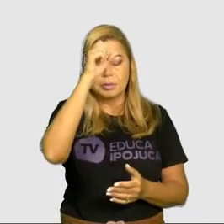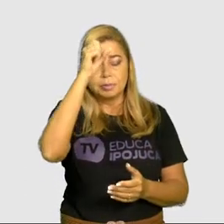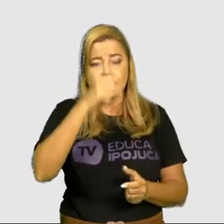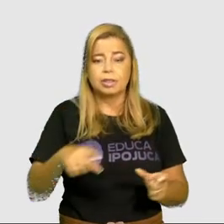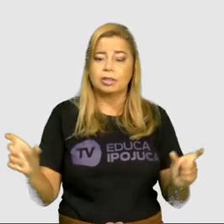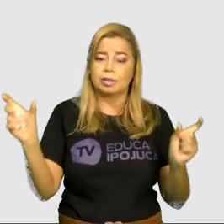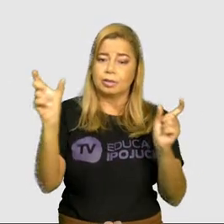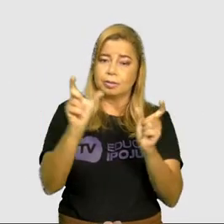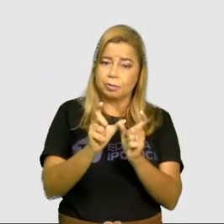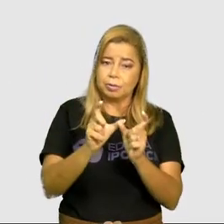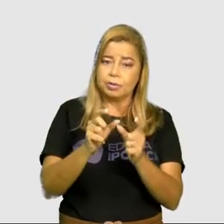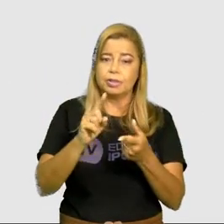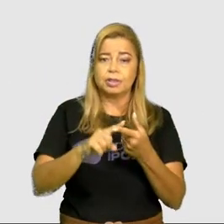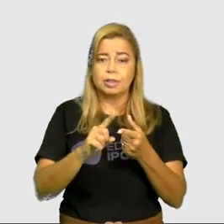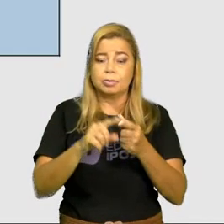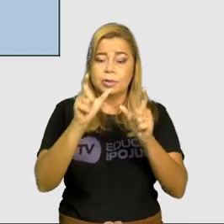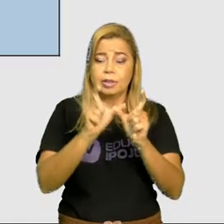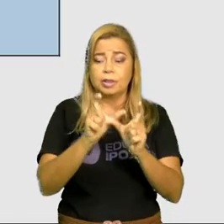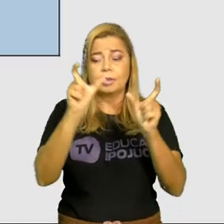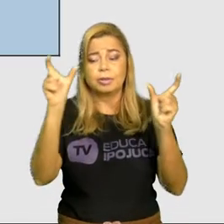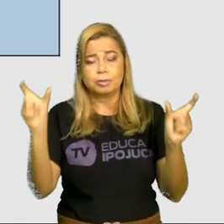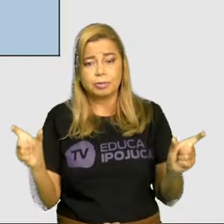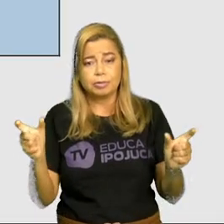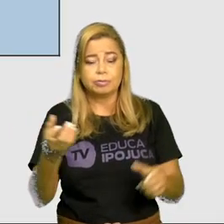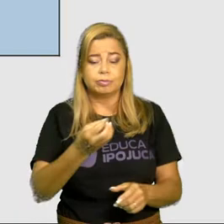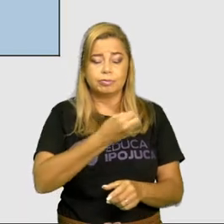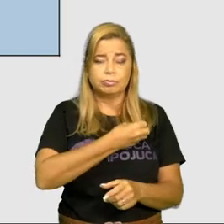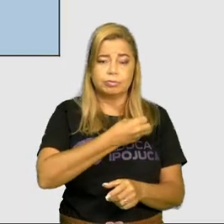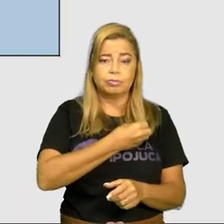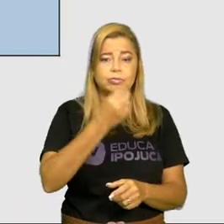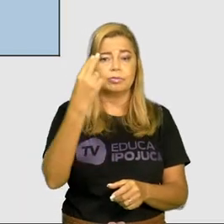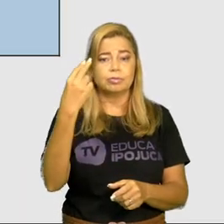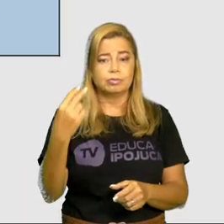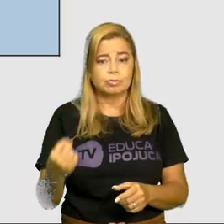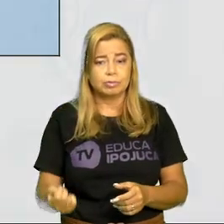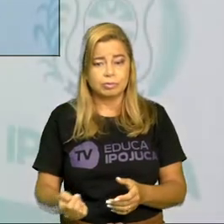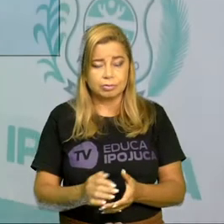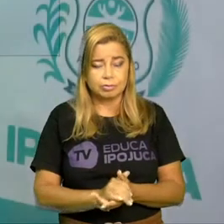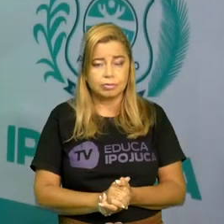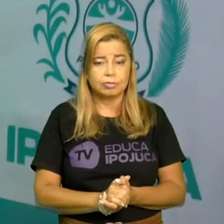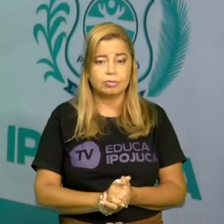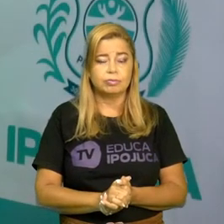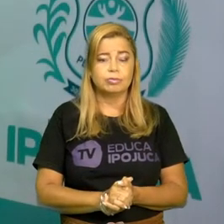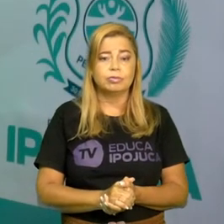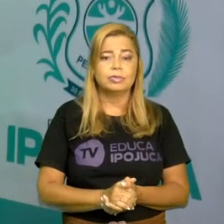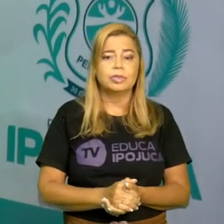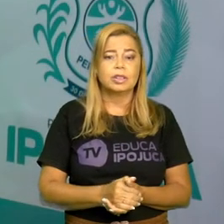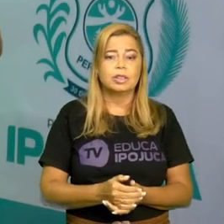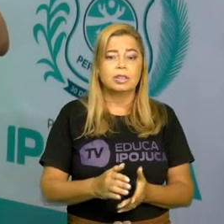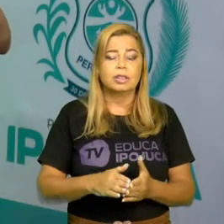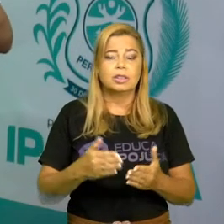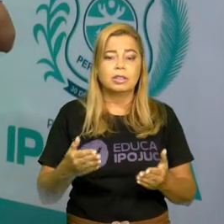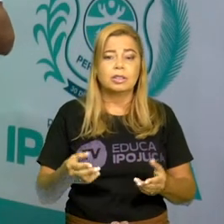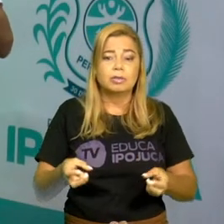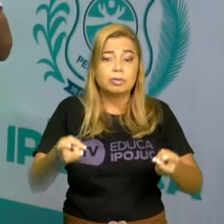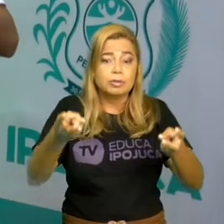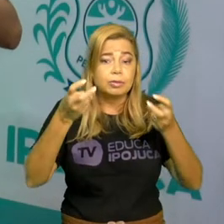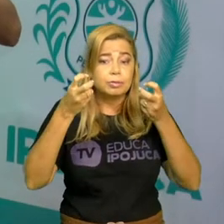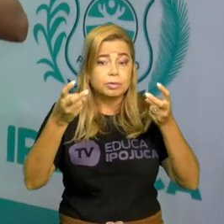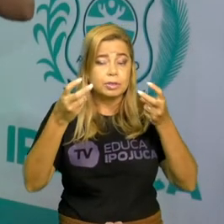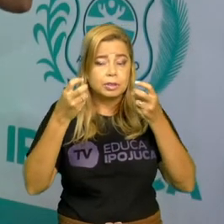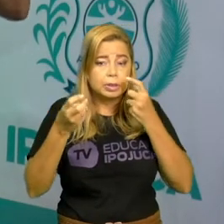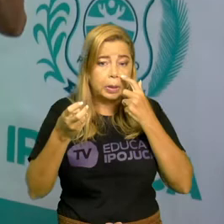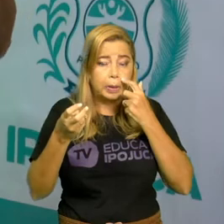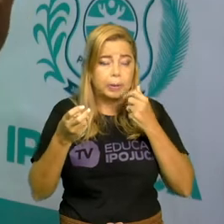decompor os números naturais e vamos observar aqui como é o nome como